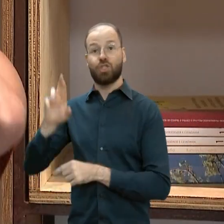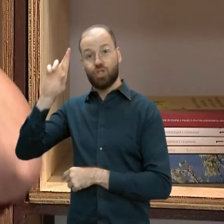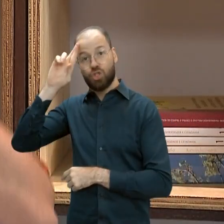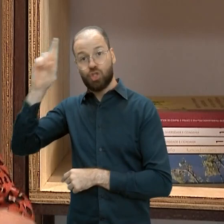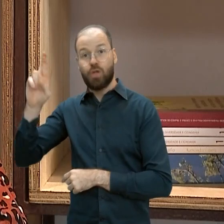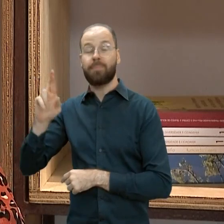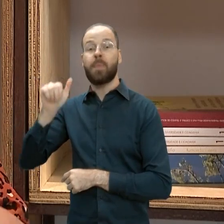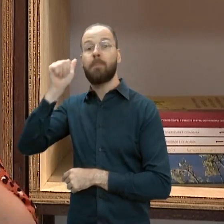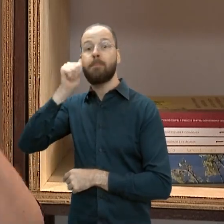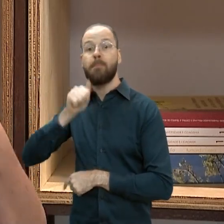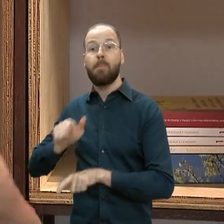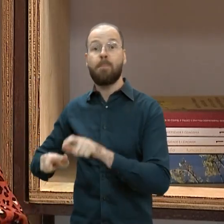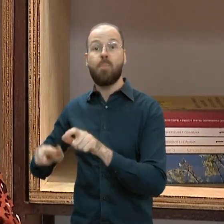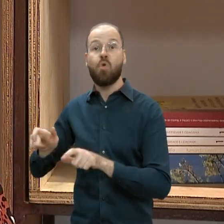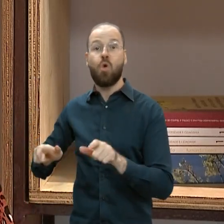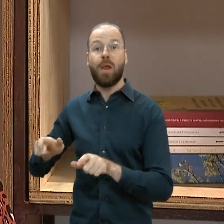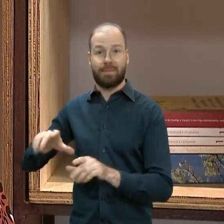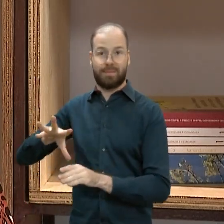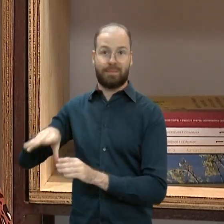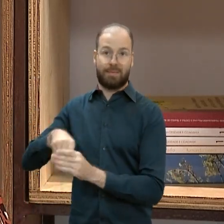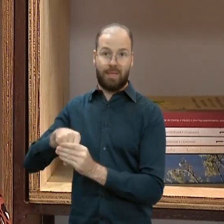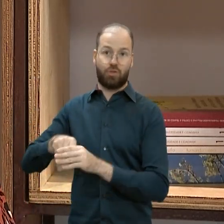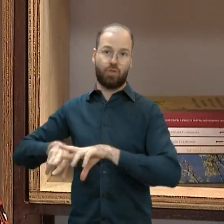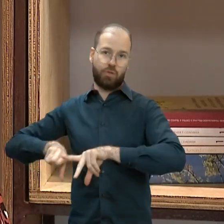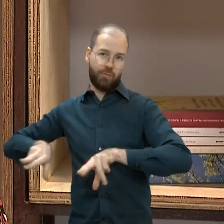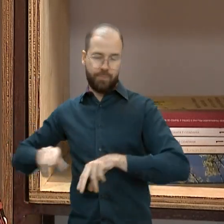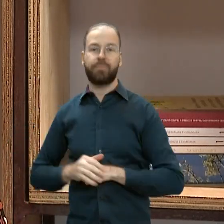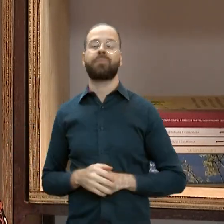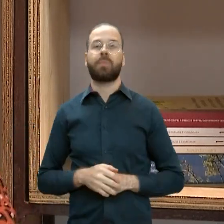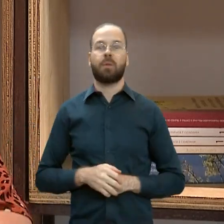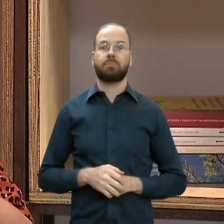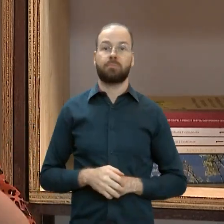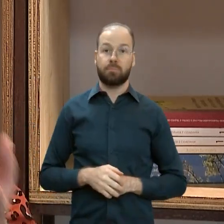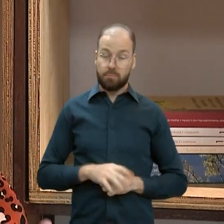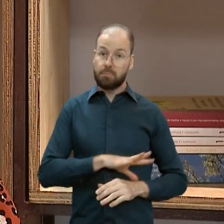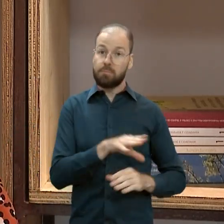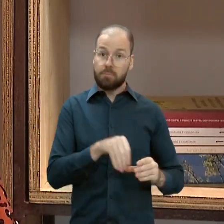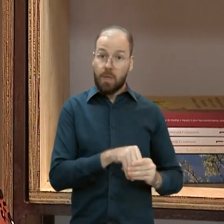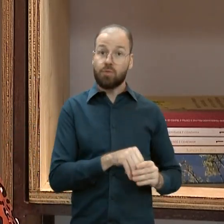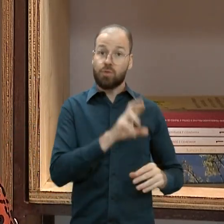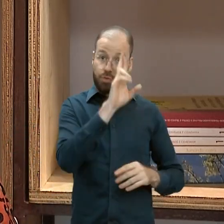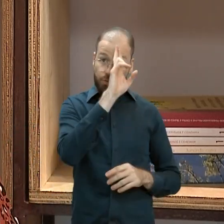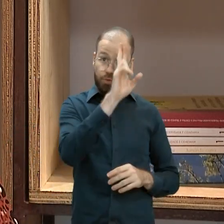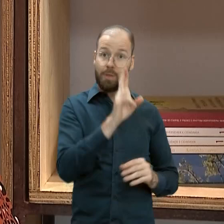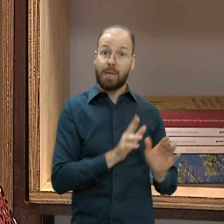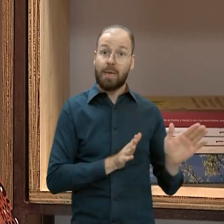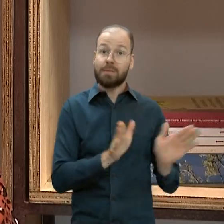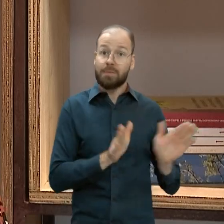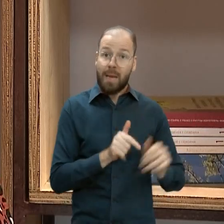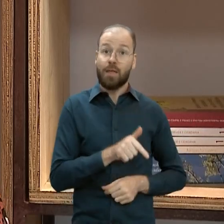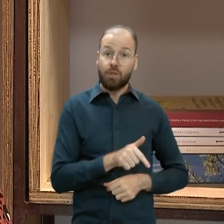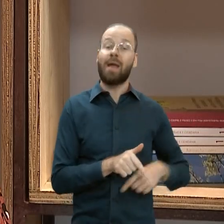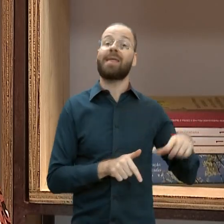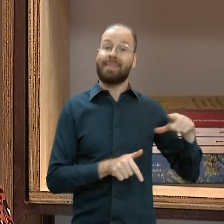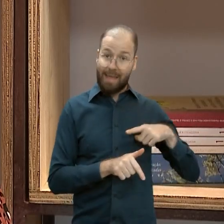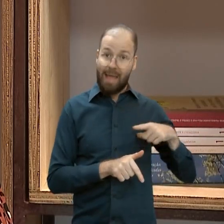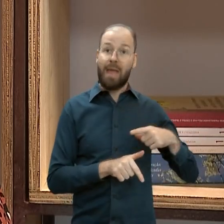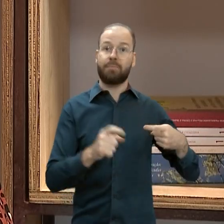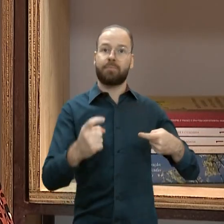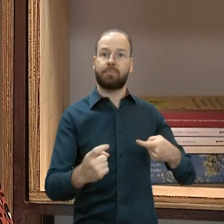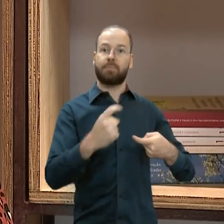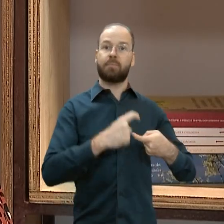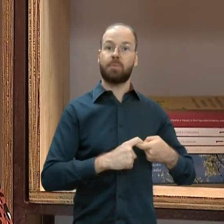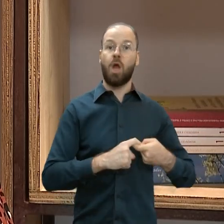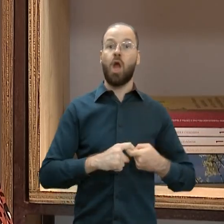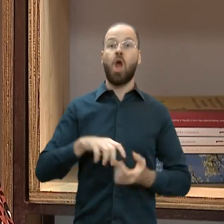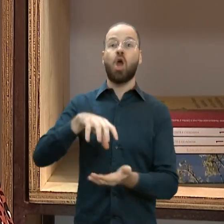da diretoria, a gente continua com a mesma política do núcleo de acessibilidade, nós temos o núcleo de Goiás também. O